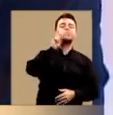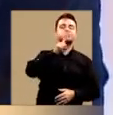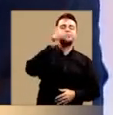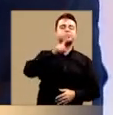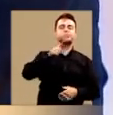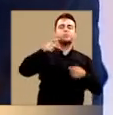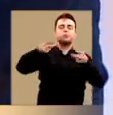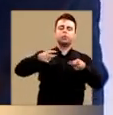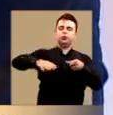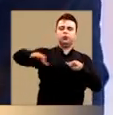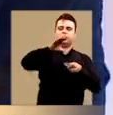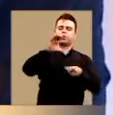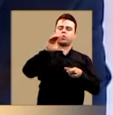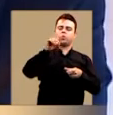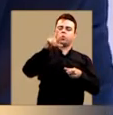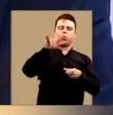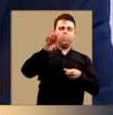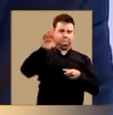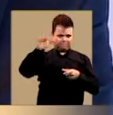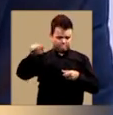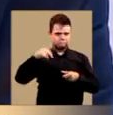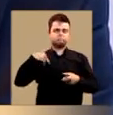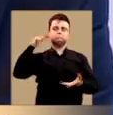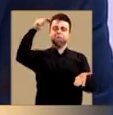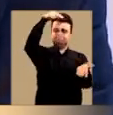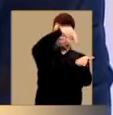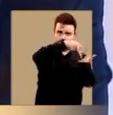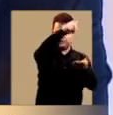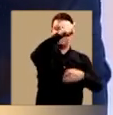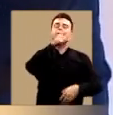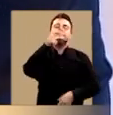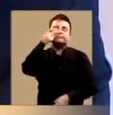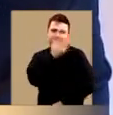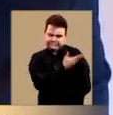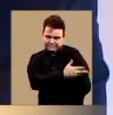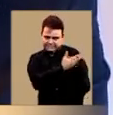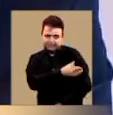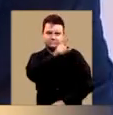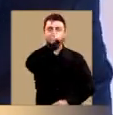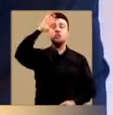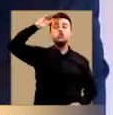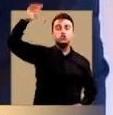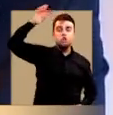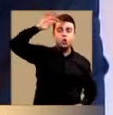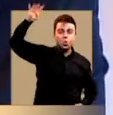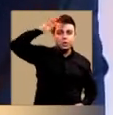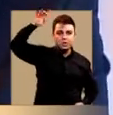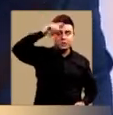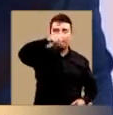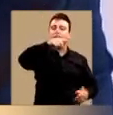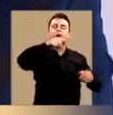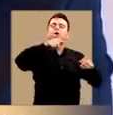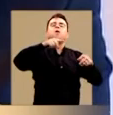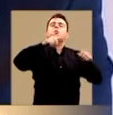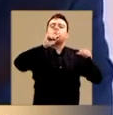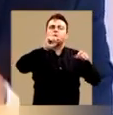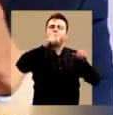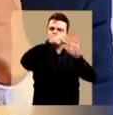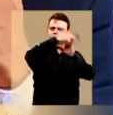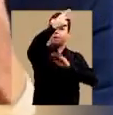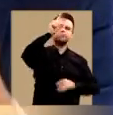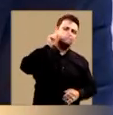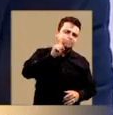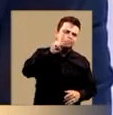Direito na Universidade de Columbia, em Nova York. E chegando lá, eu precisei conhecer uma teoria chamada Critical Race Theory, que